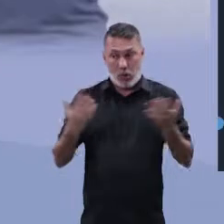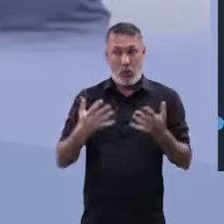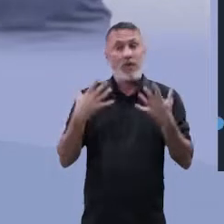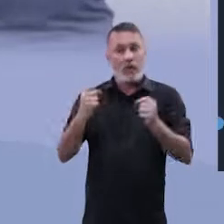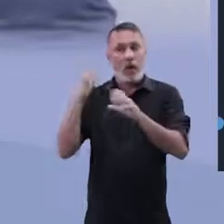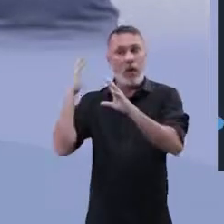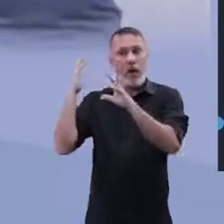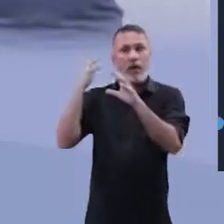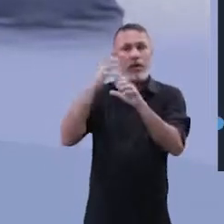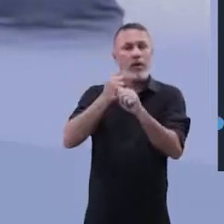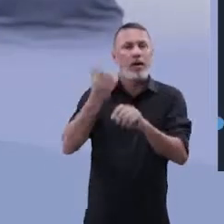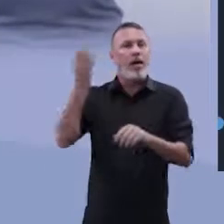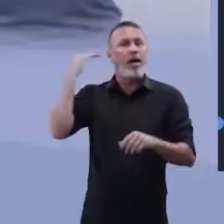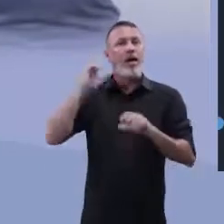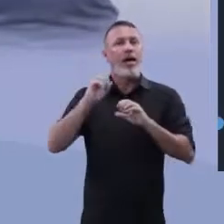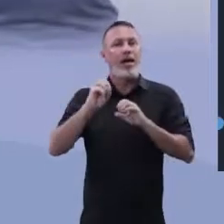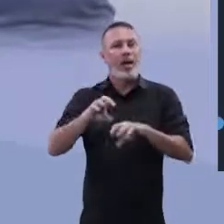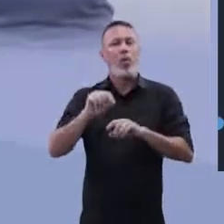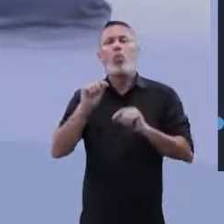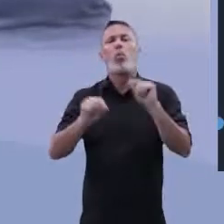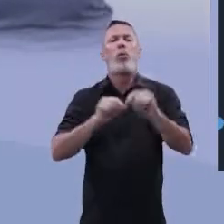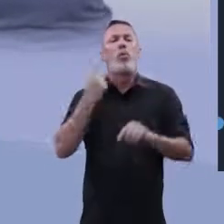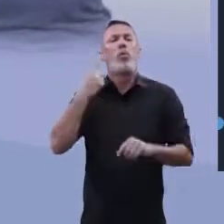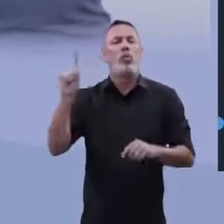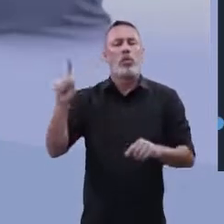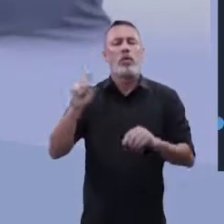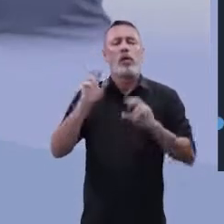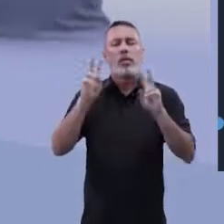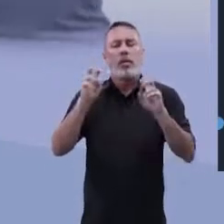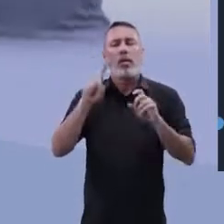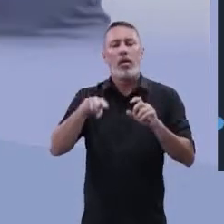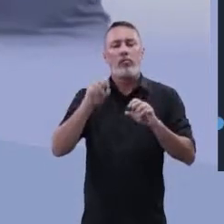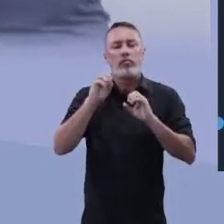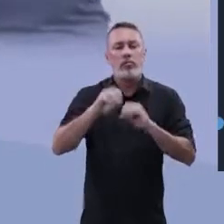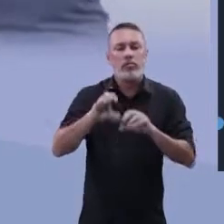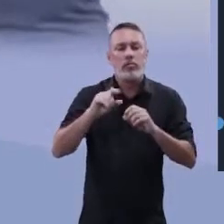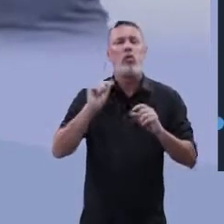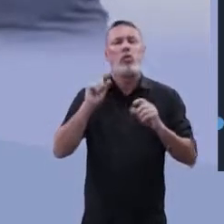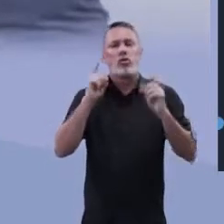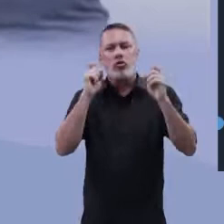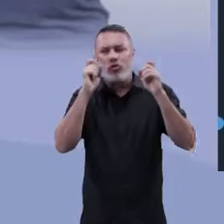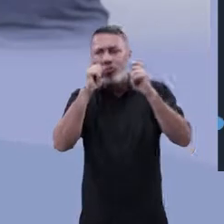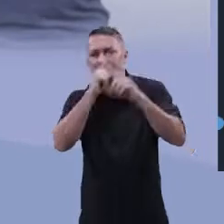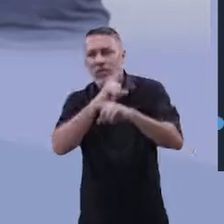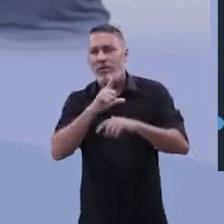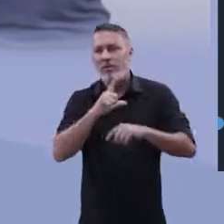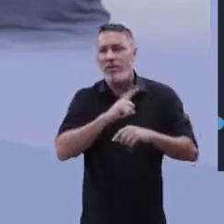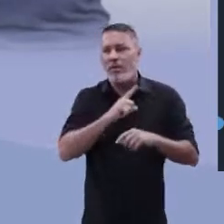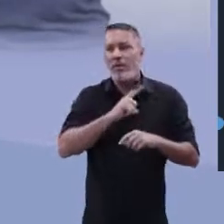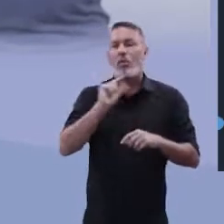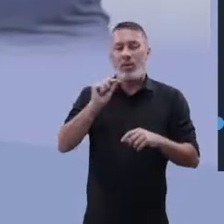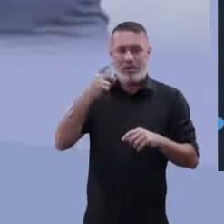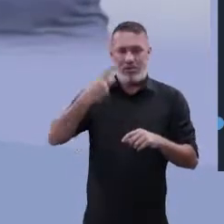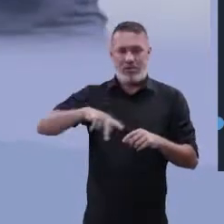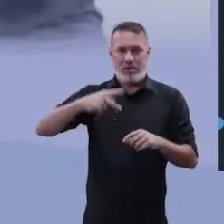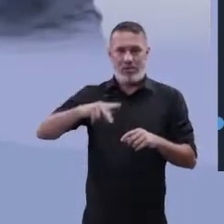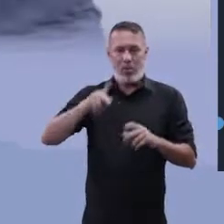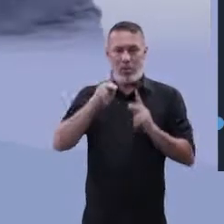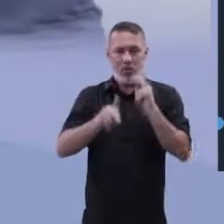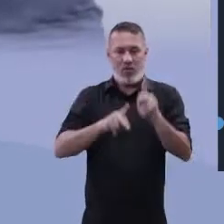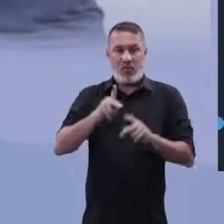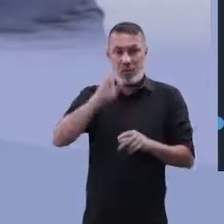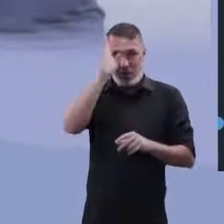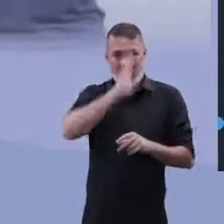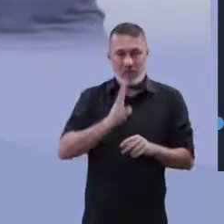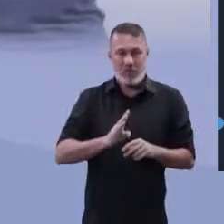de hoje, vamos recapitular o que falamos na última aula. Na última aula, nós falamos as dificuldades, que o brasileiro